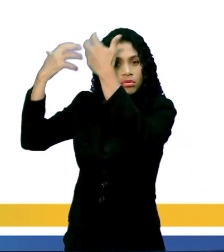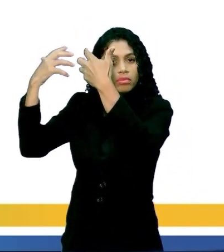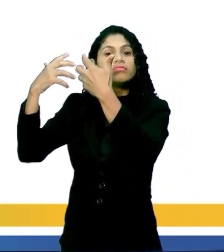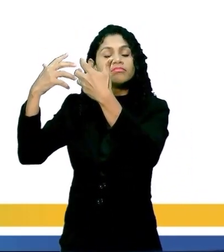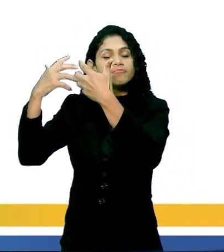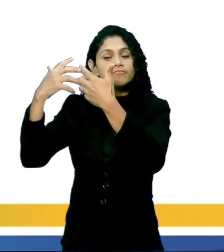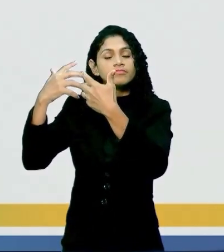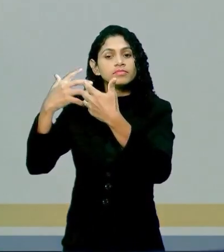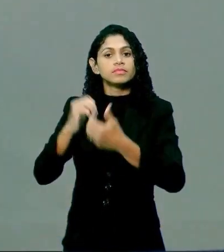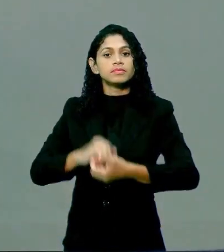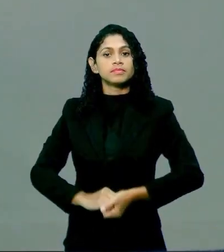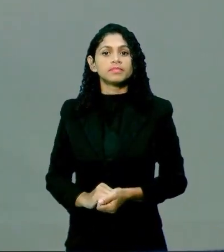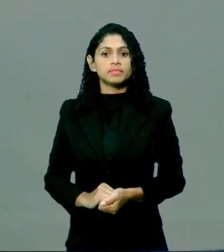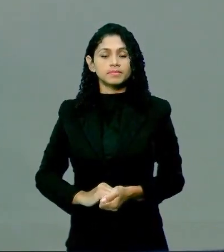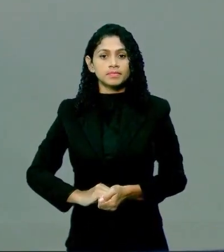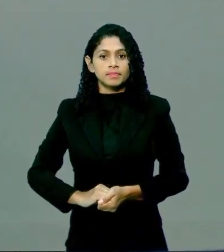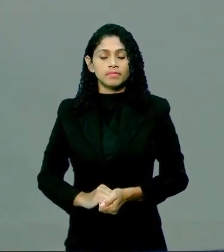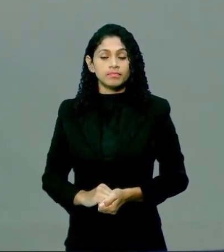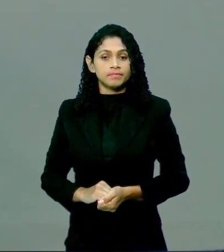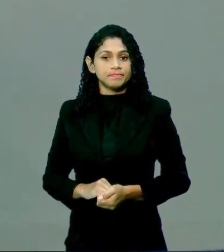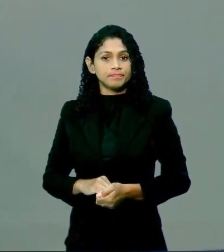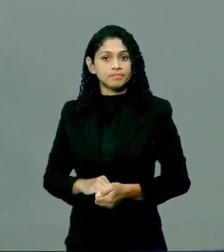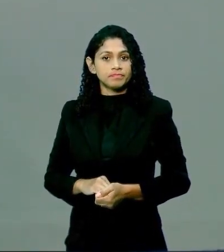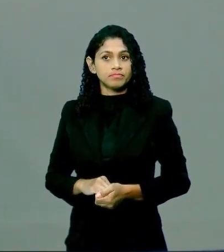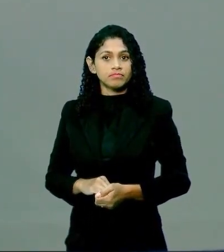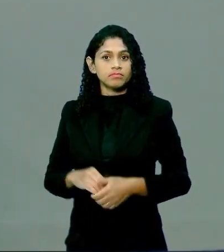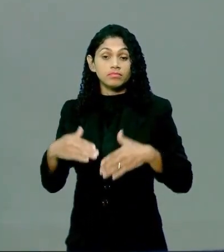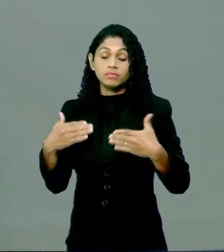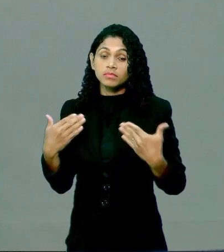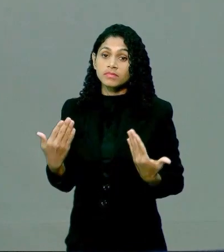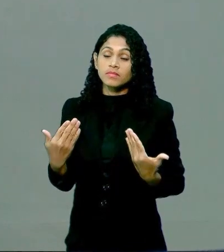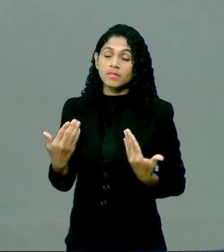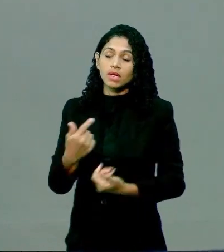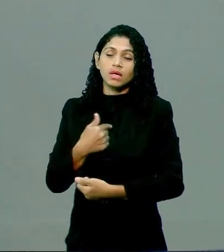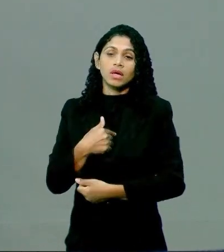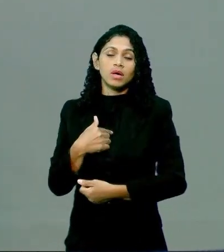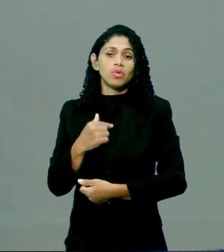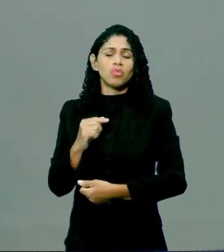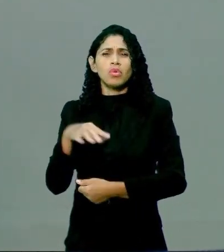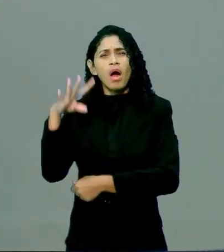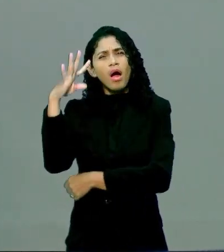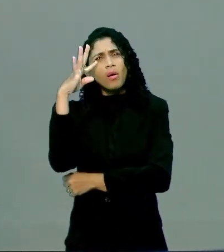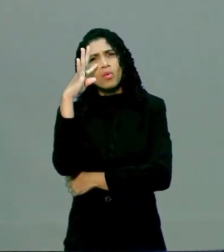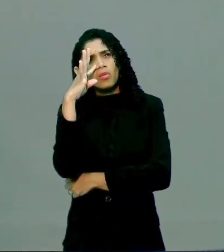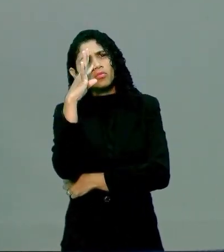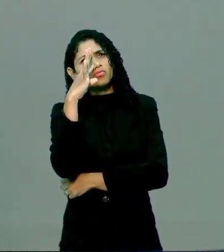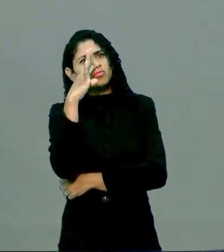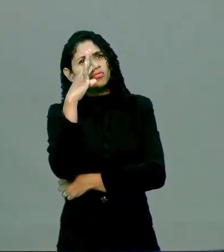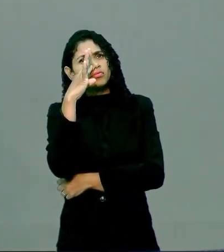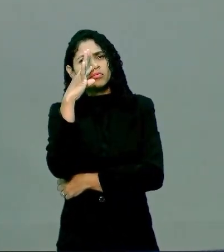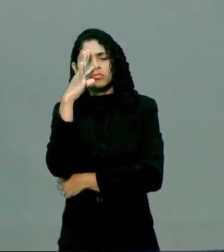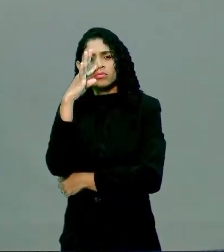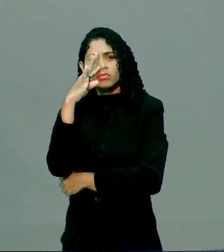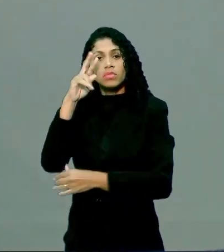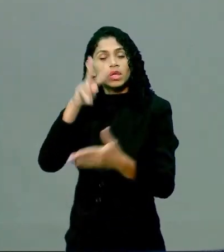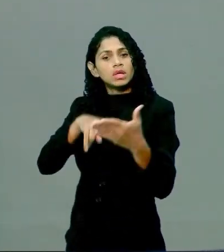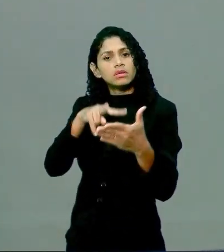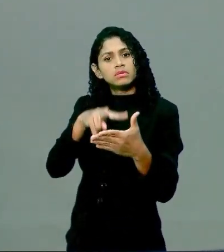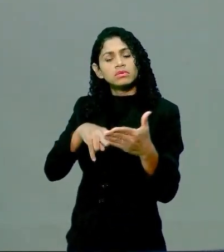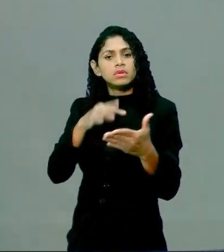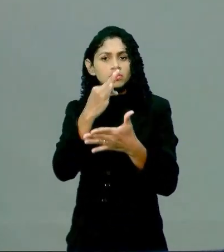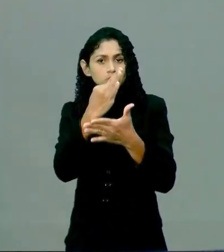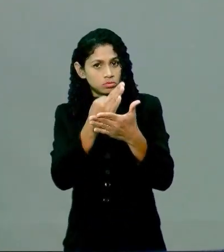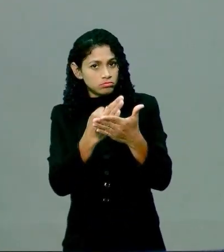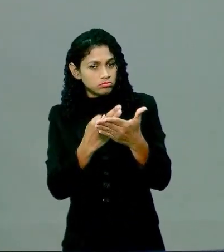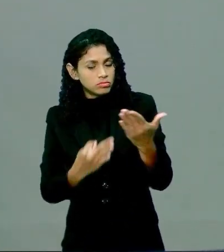subjetiva da realidade. Então, aí eu estou lá assistindo ou lendo um texto, uma